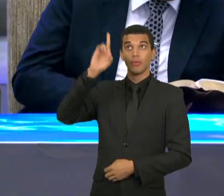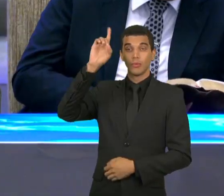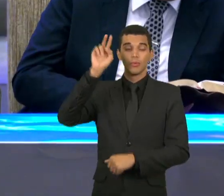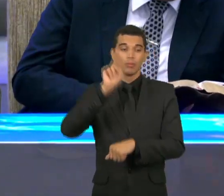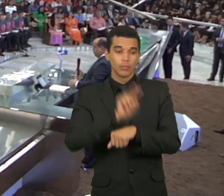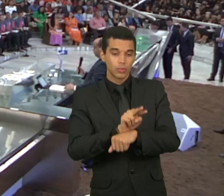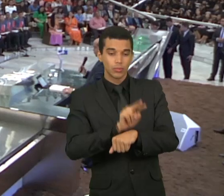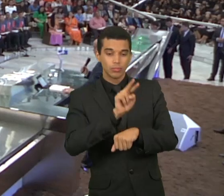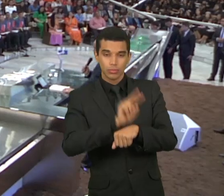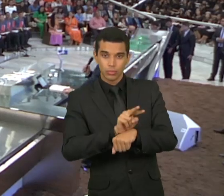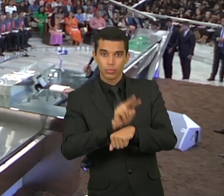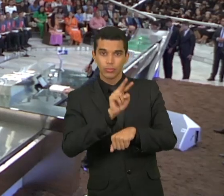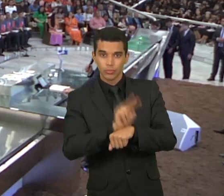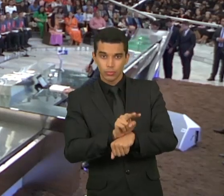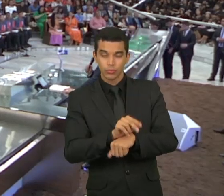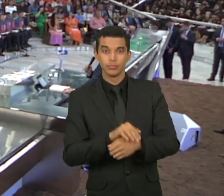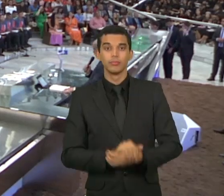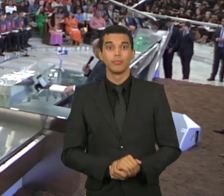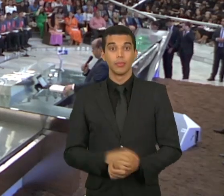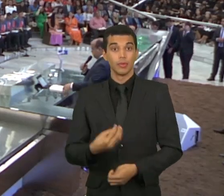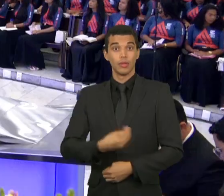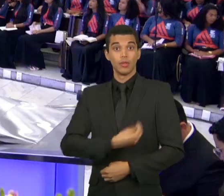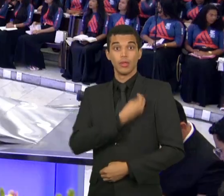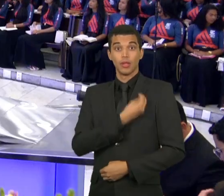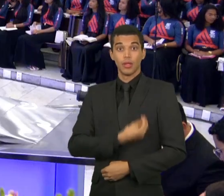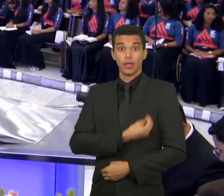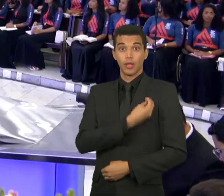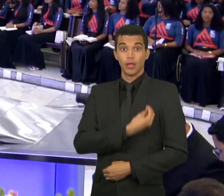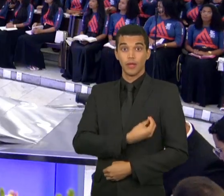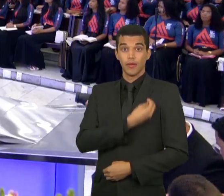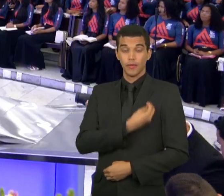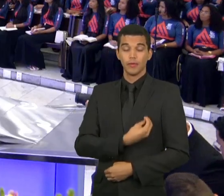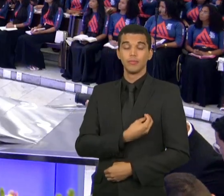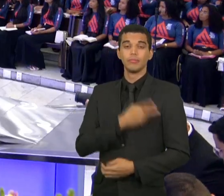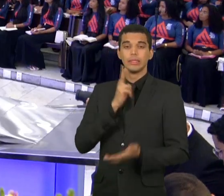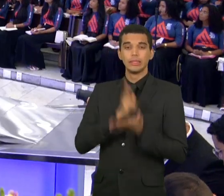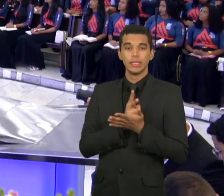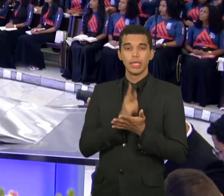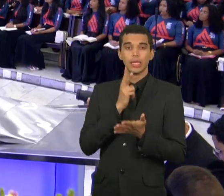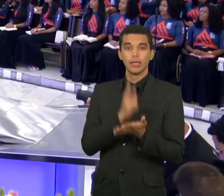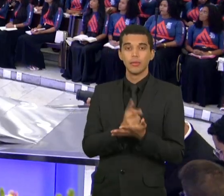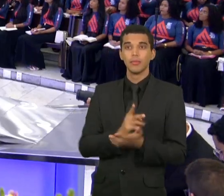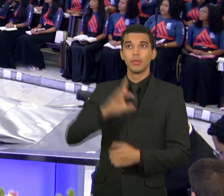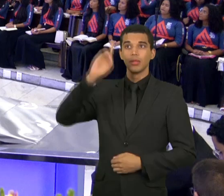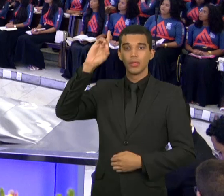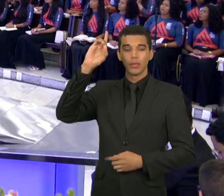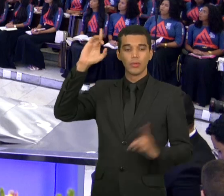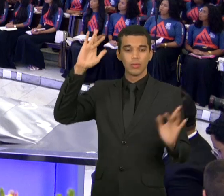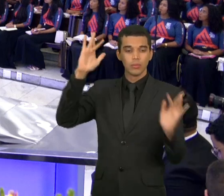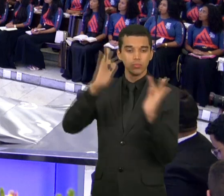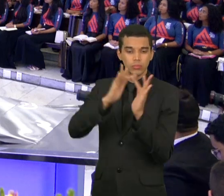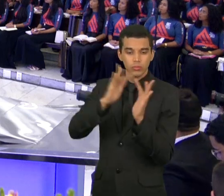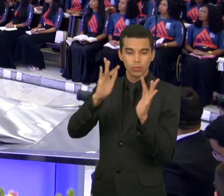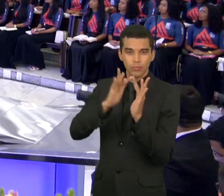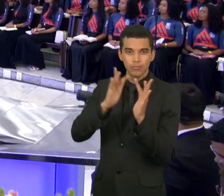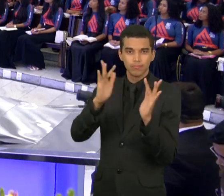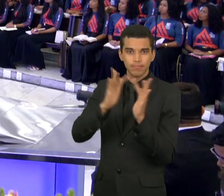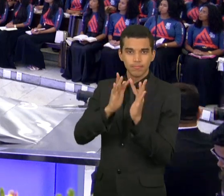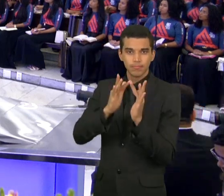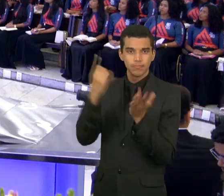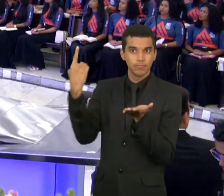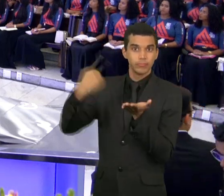preservado para viver um compromisso com Deus.